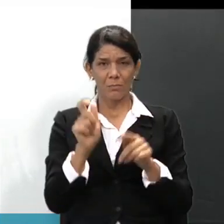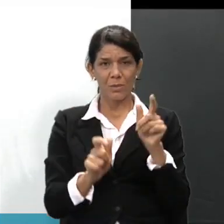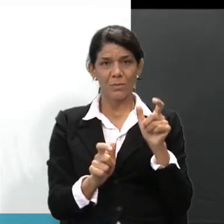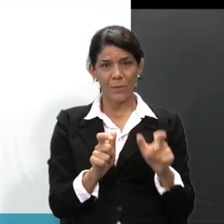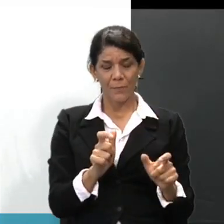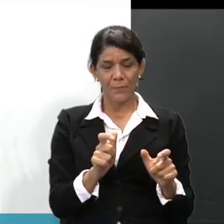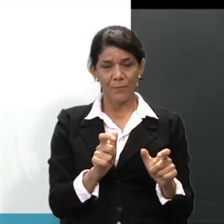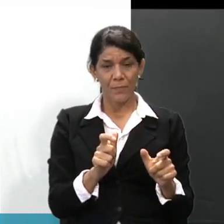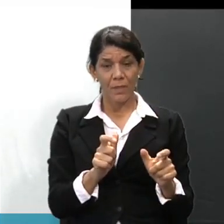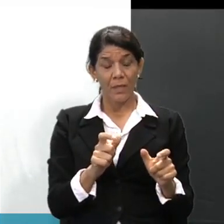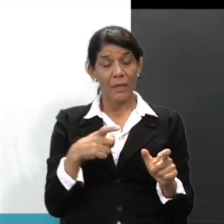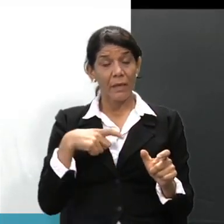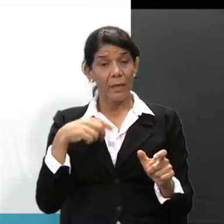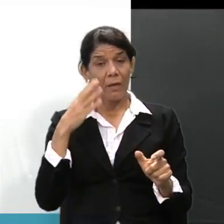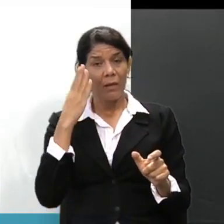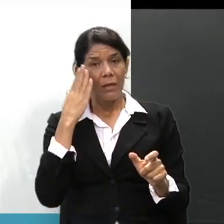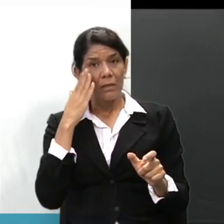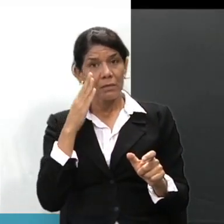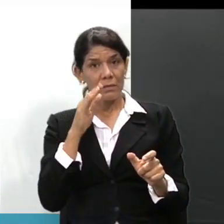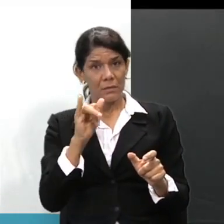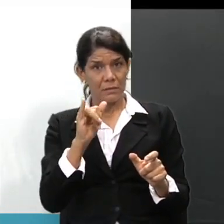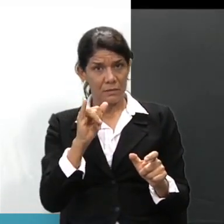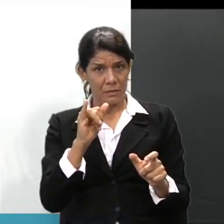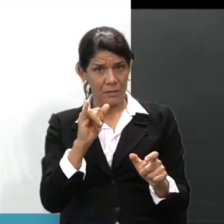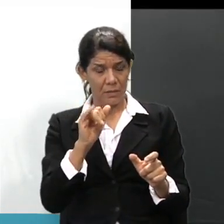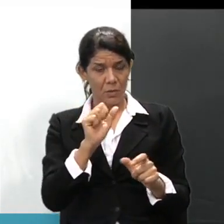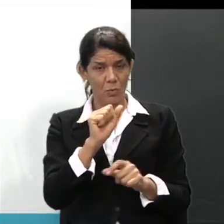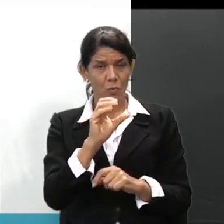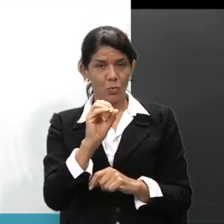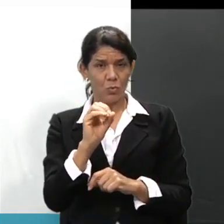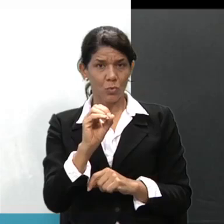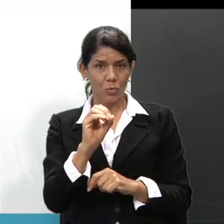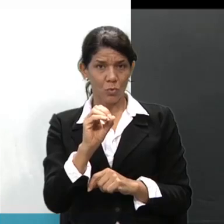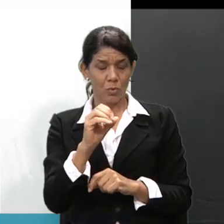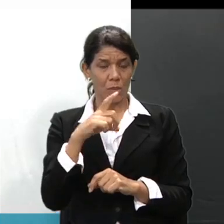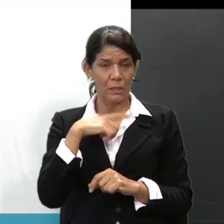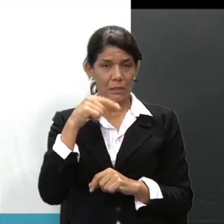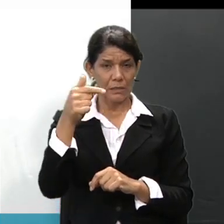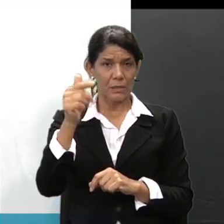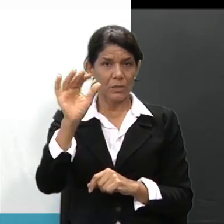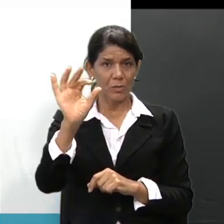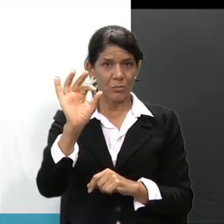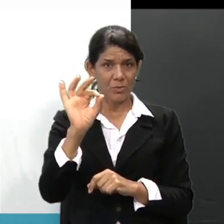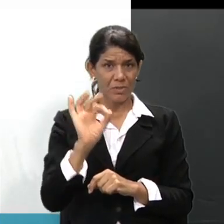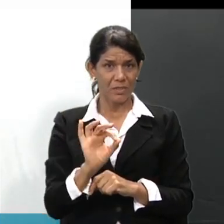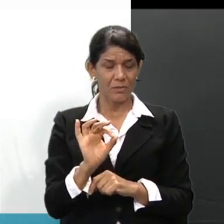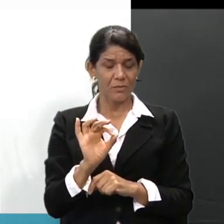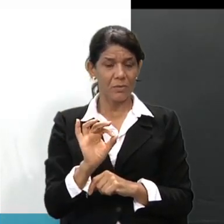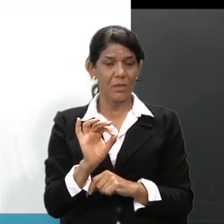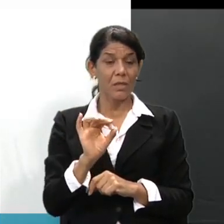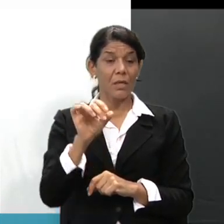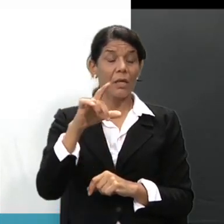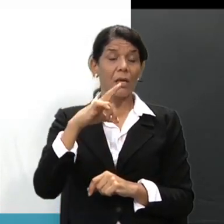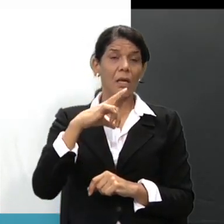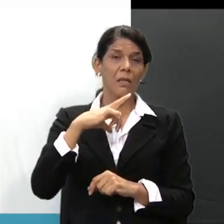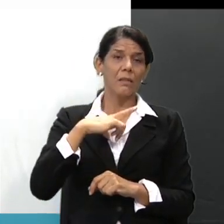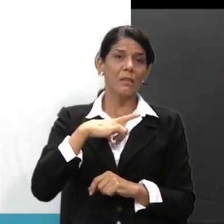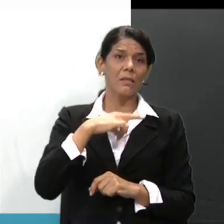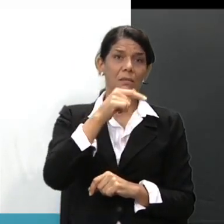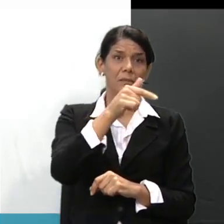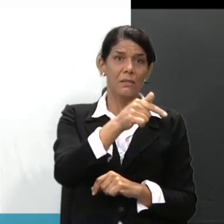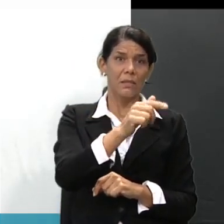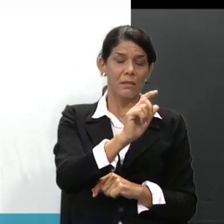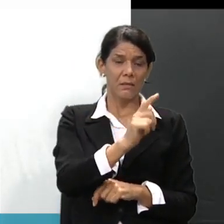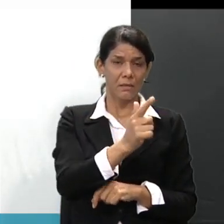paciente. Eu sei que se meu soro tem 7% de concentração de glicose, ele tem